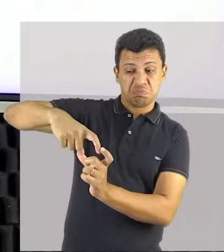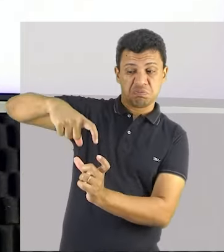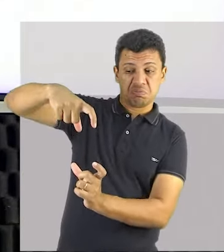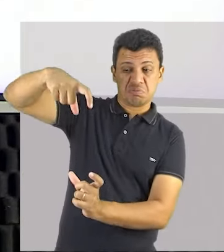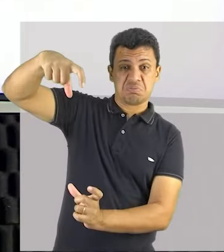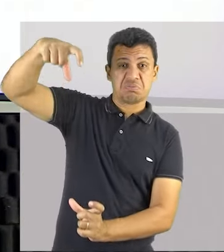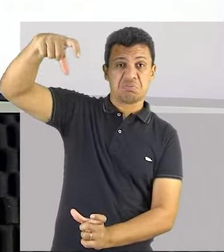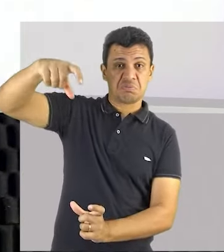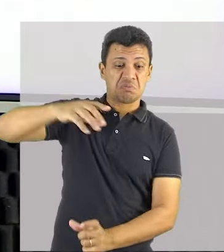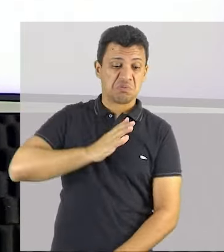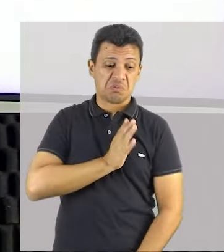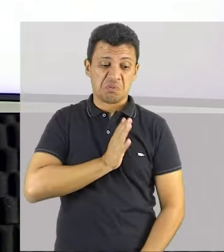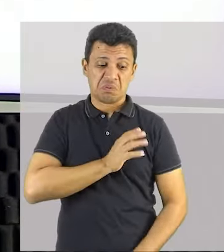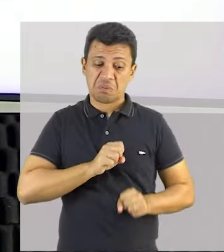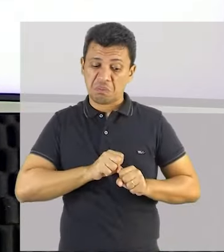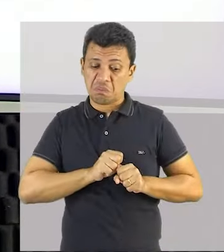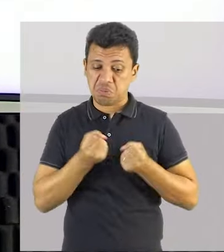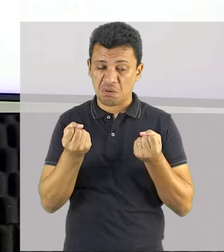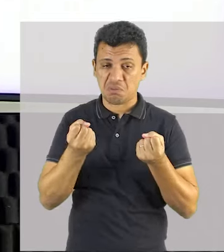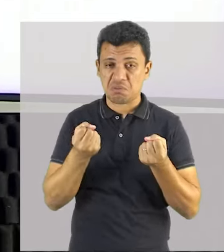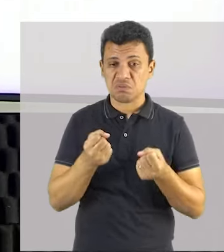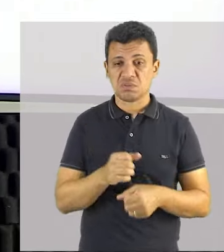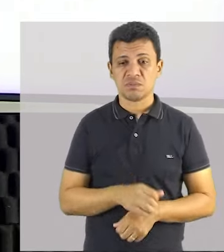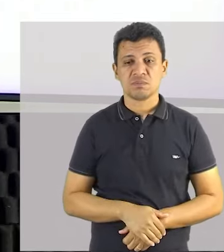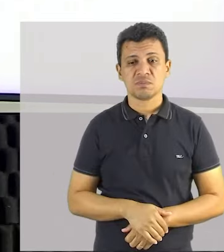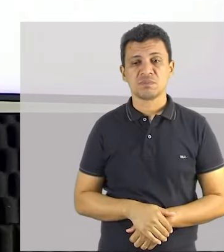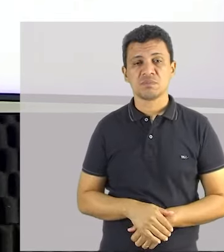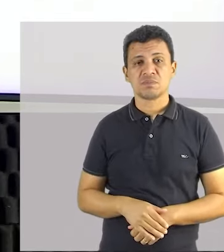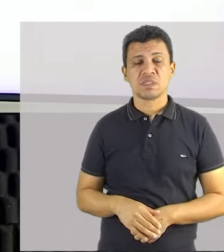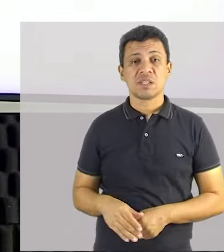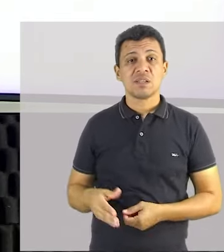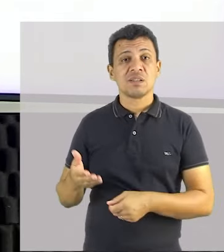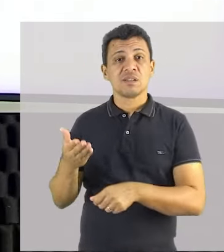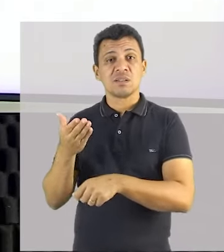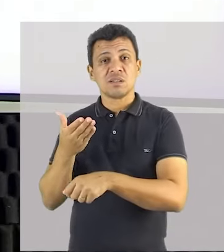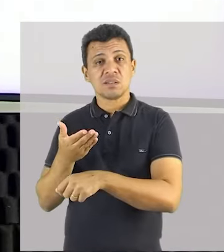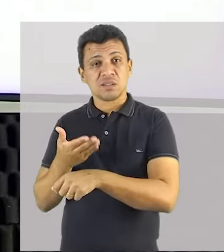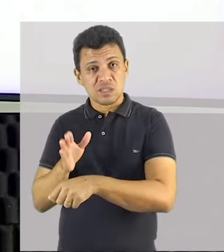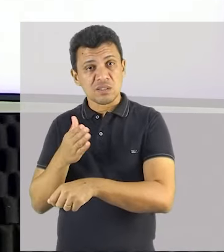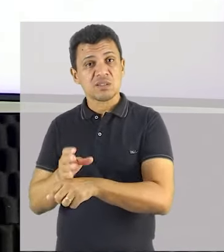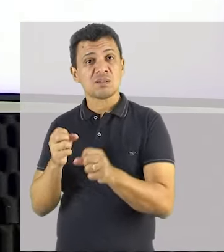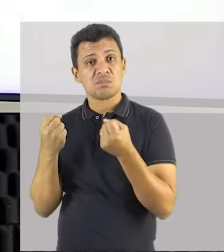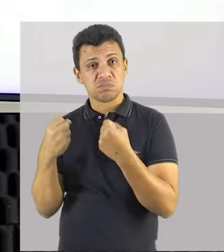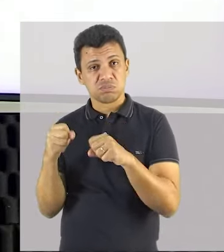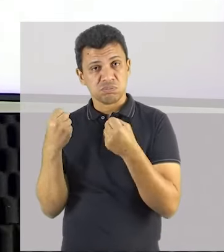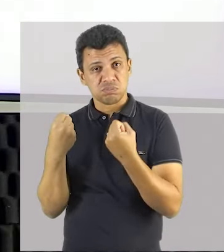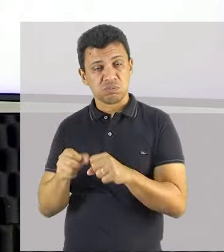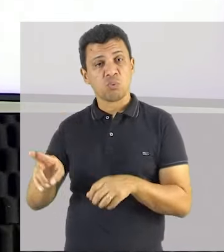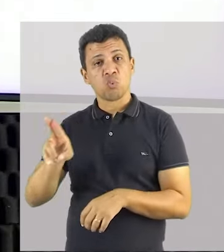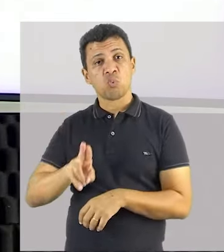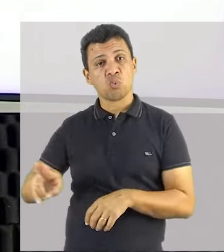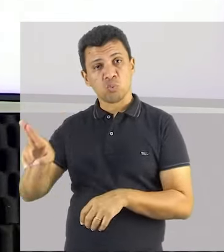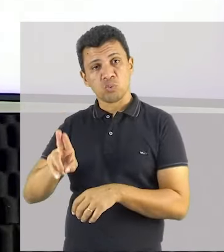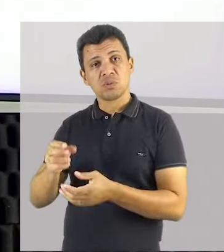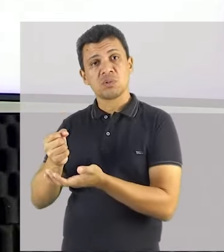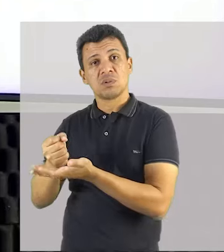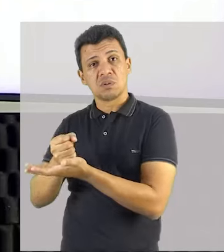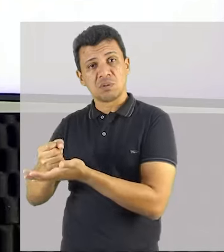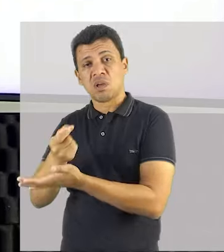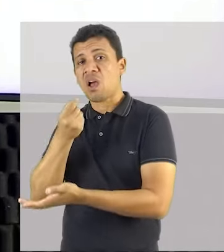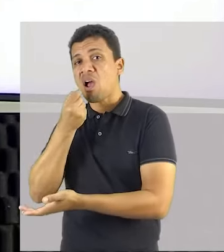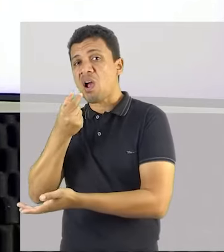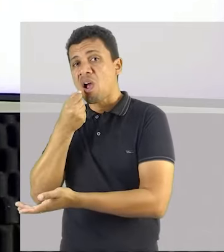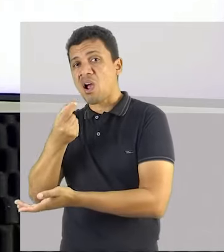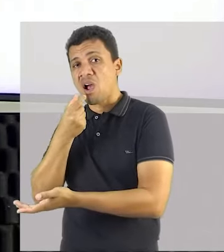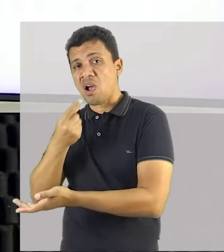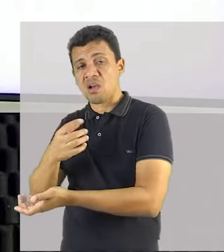qualitativo e o que se exercita com anabolizante esse também é um fator né